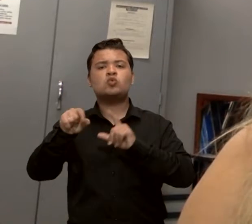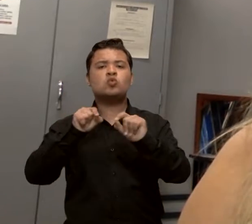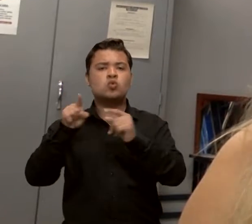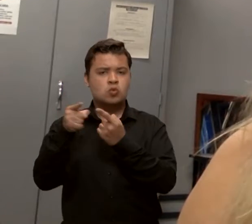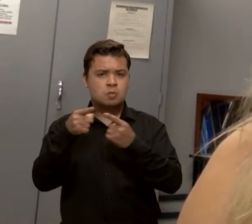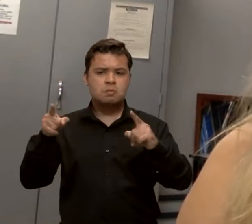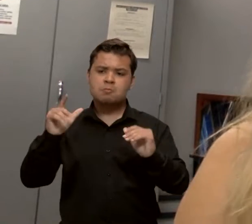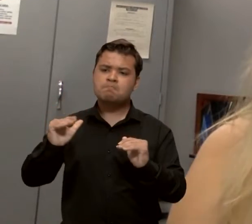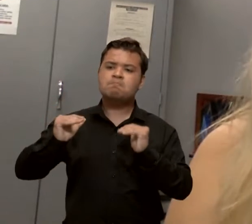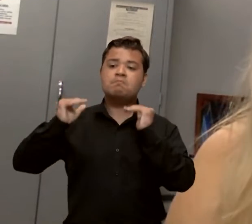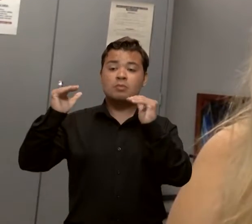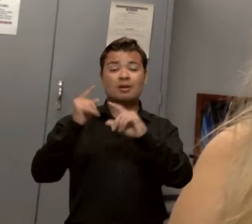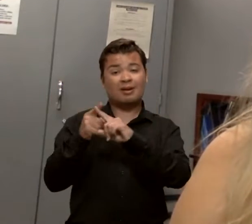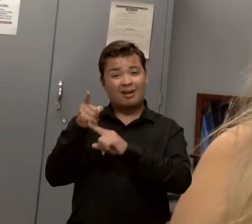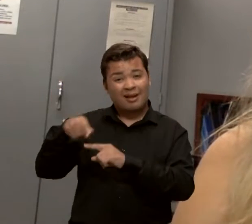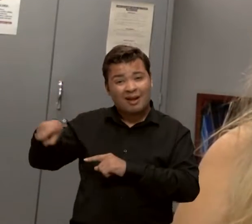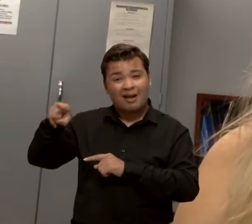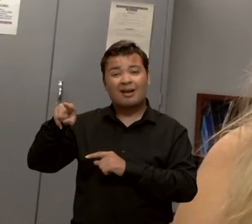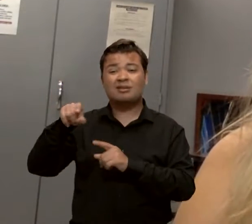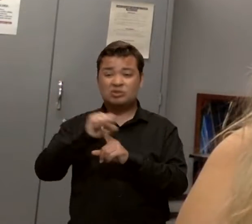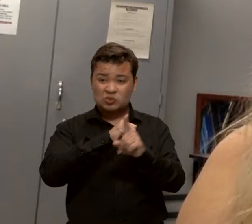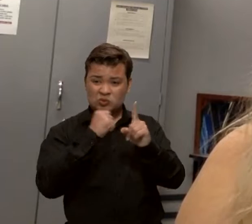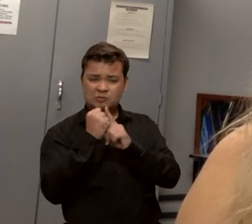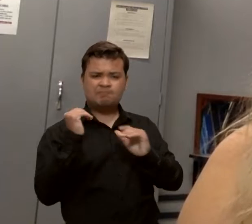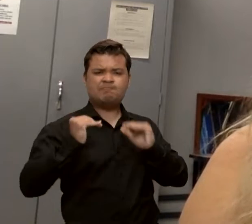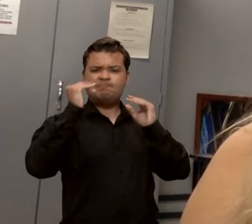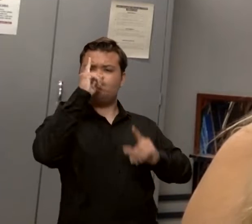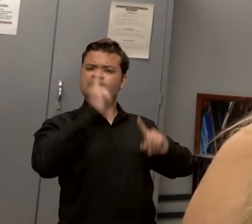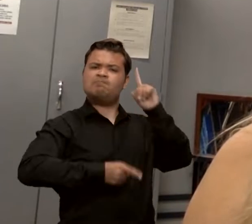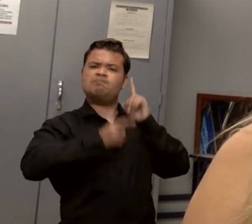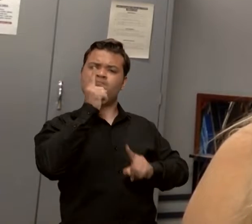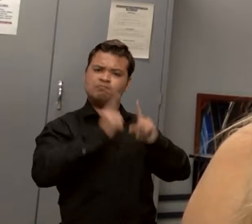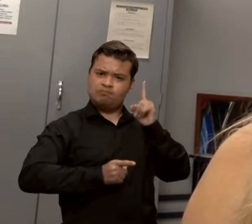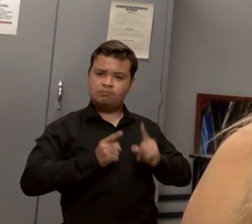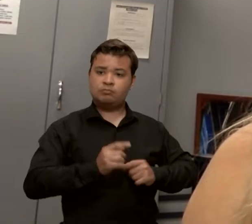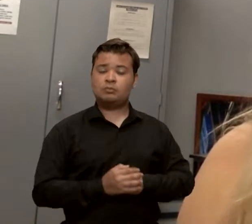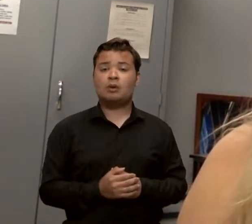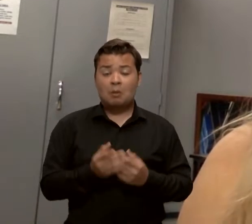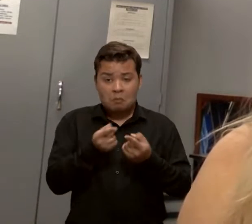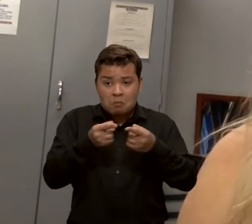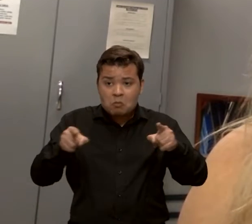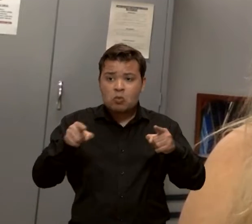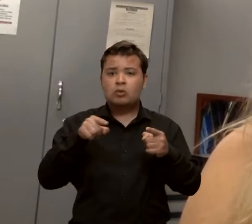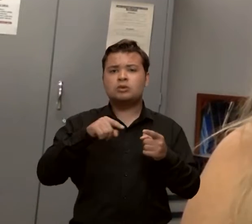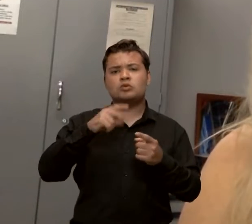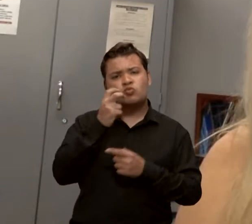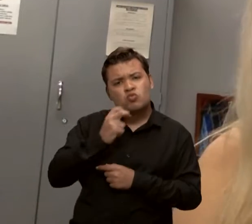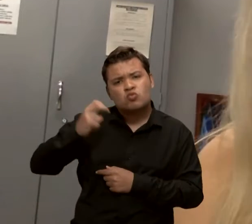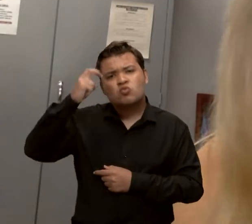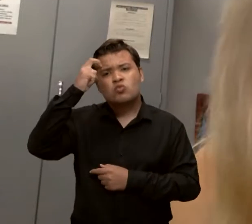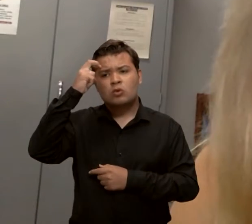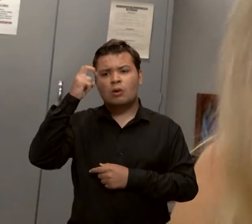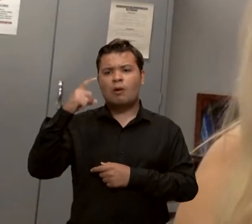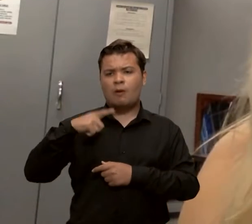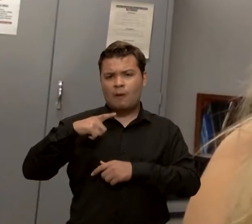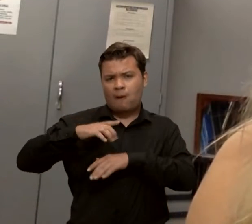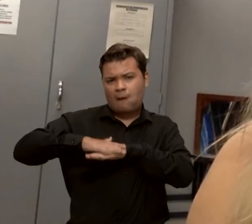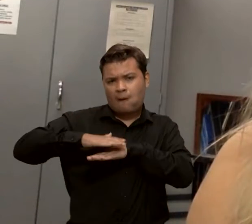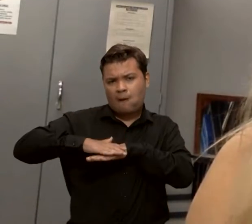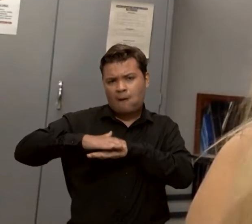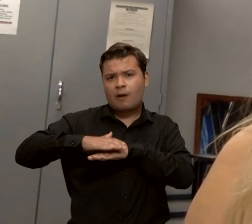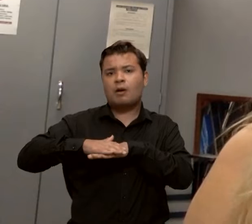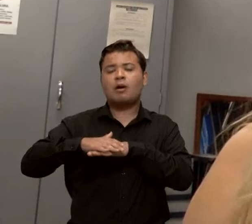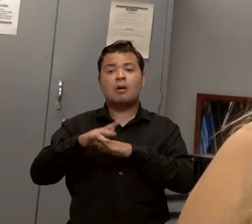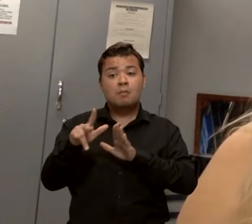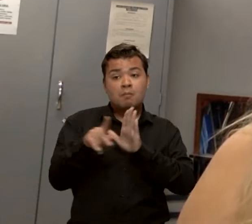está ali comandando aquela sociedade. Então, a música e cultura ela é usada a partir exatamente desse arbitrário